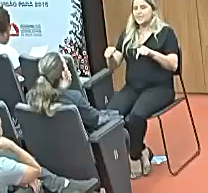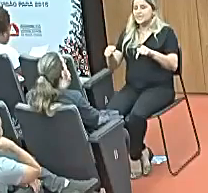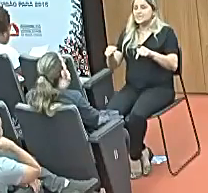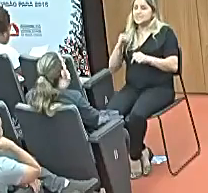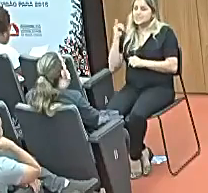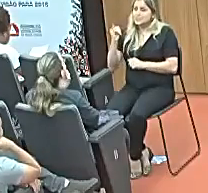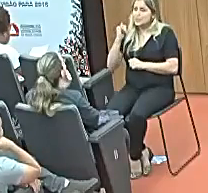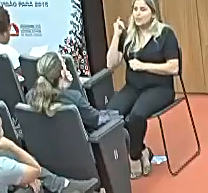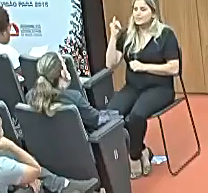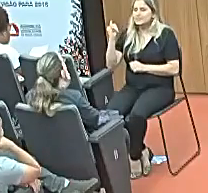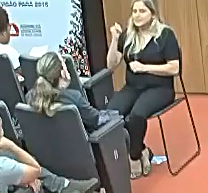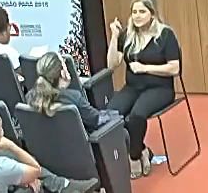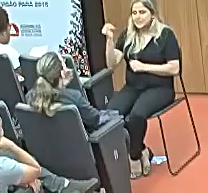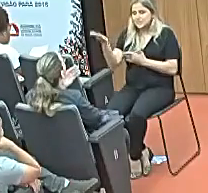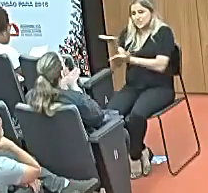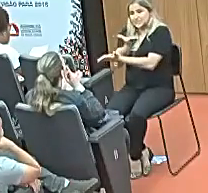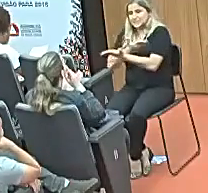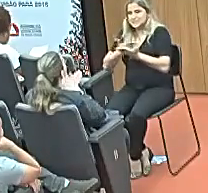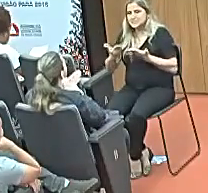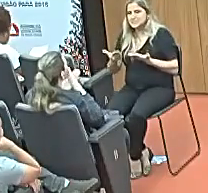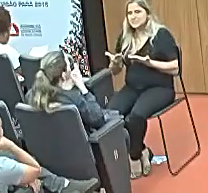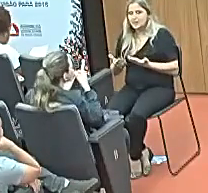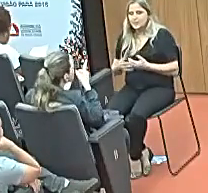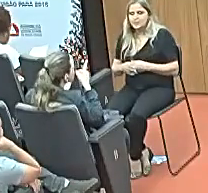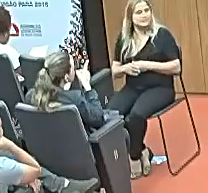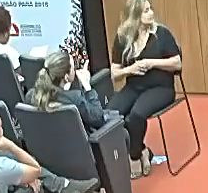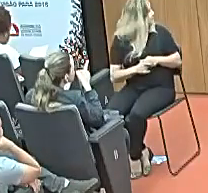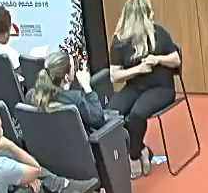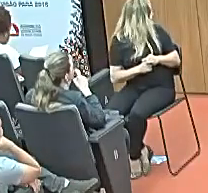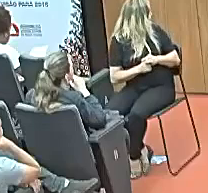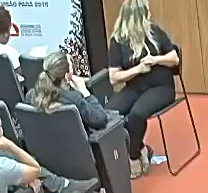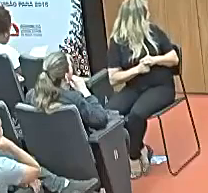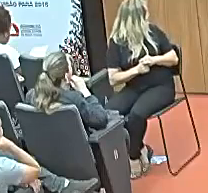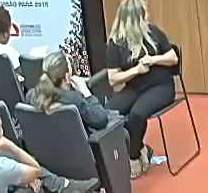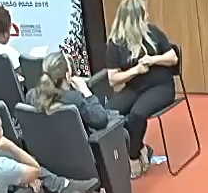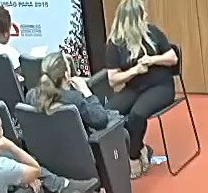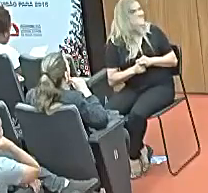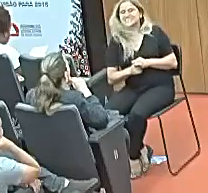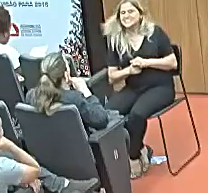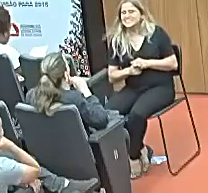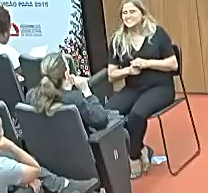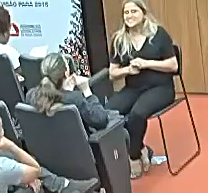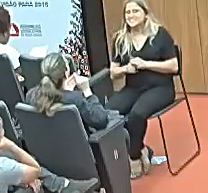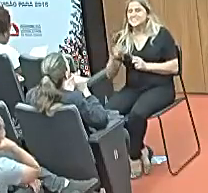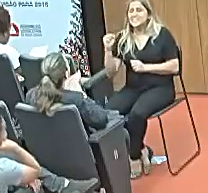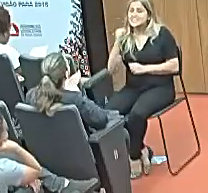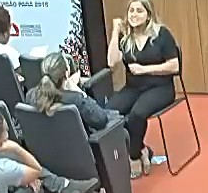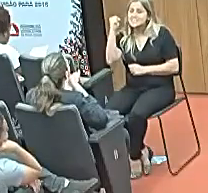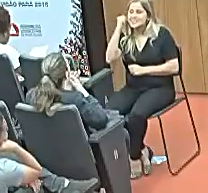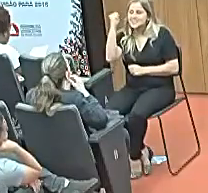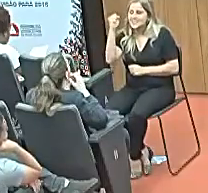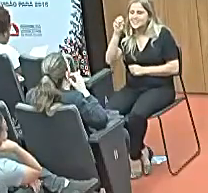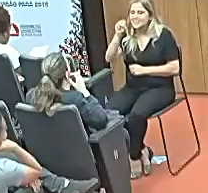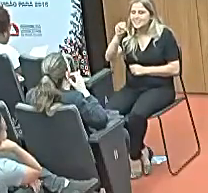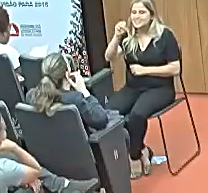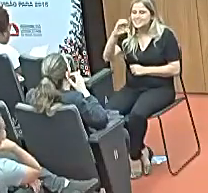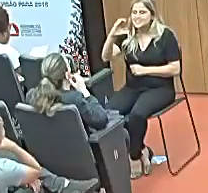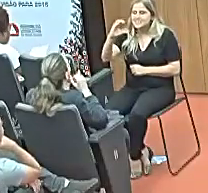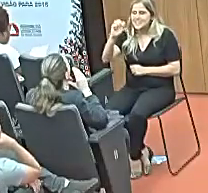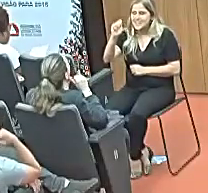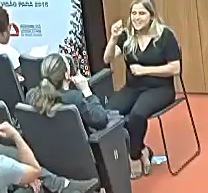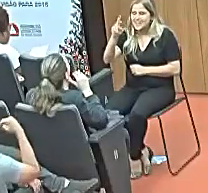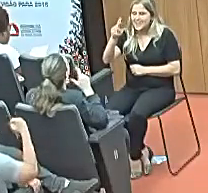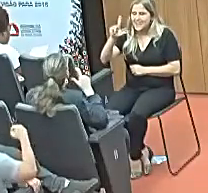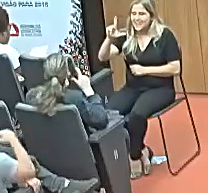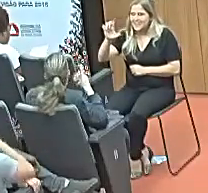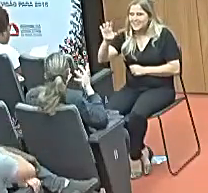transição para acompanhar reunião de de reunião de hoje ser victor deixou que o responsável na transição pelo diagnóstico de todas as políticas de